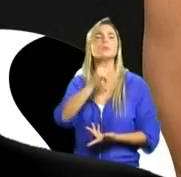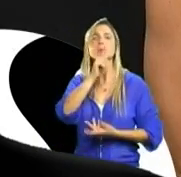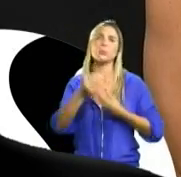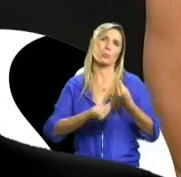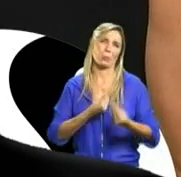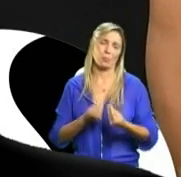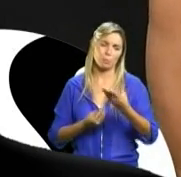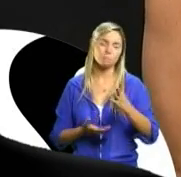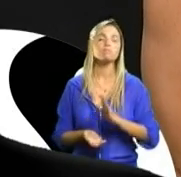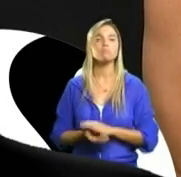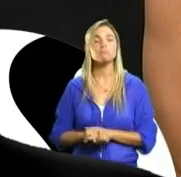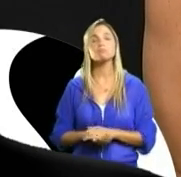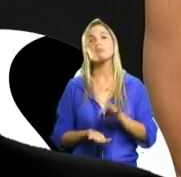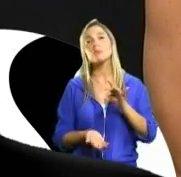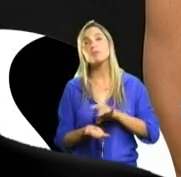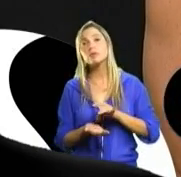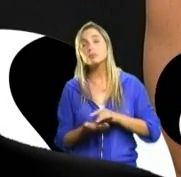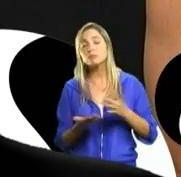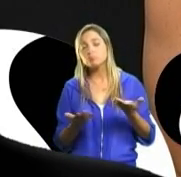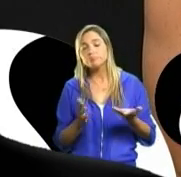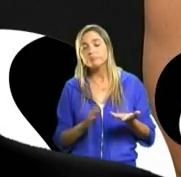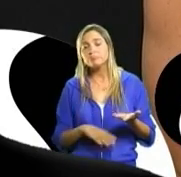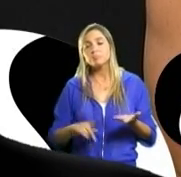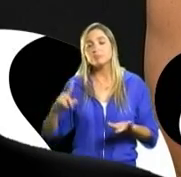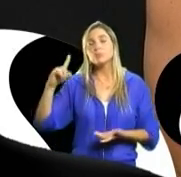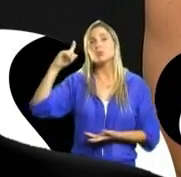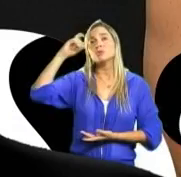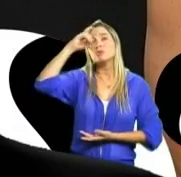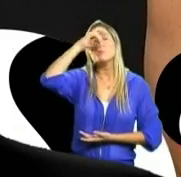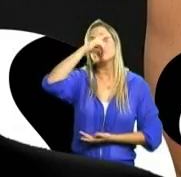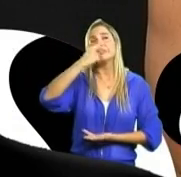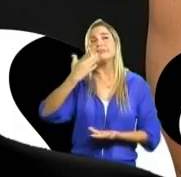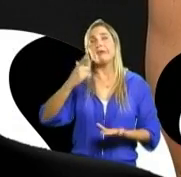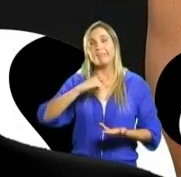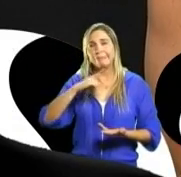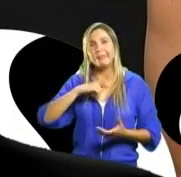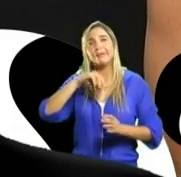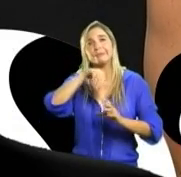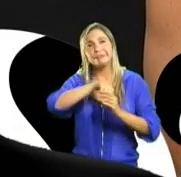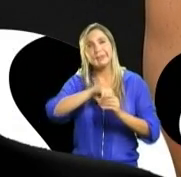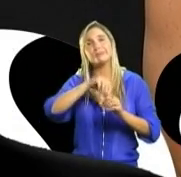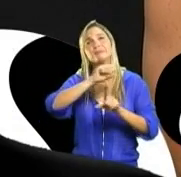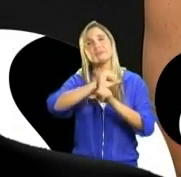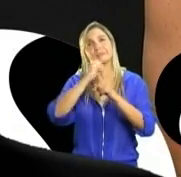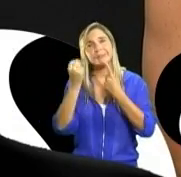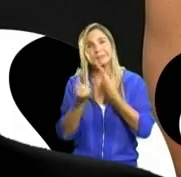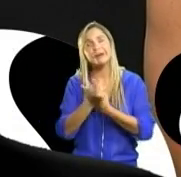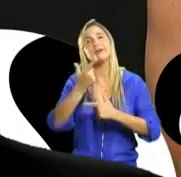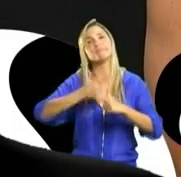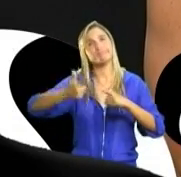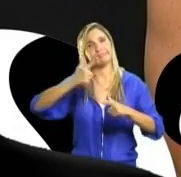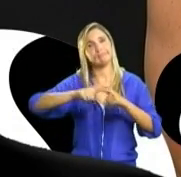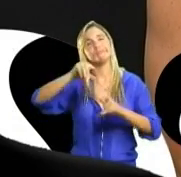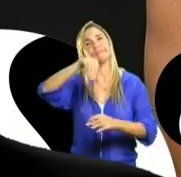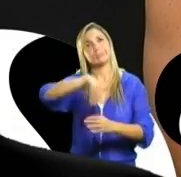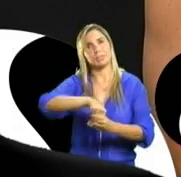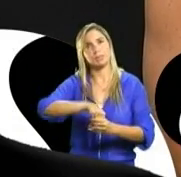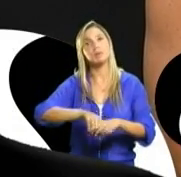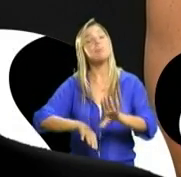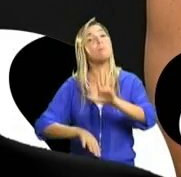É muito difícil não colocar as questões sociais, mas aí eu quero esclarecer que